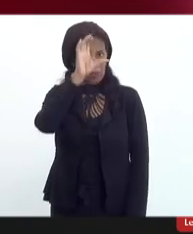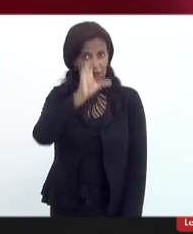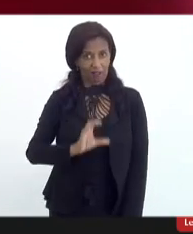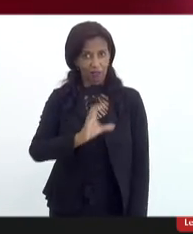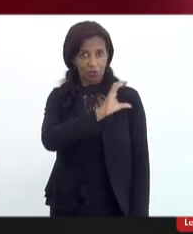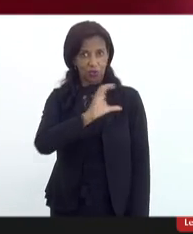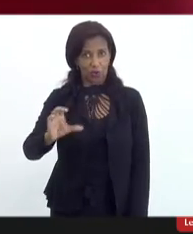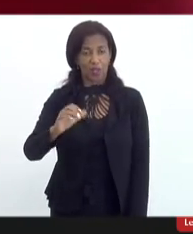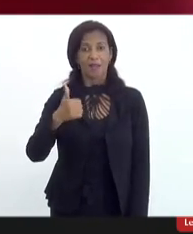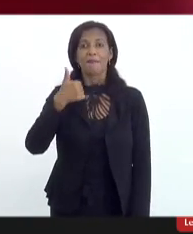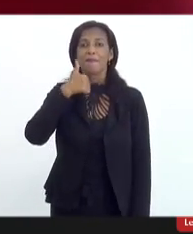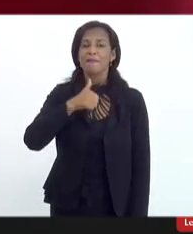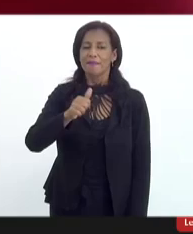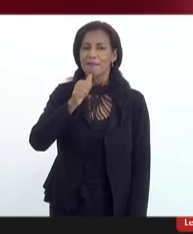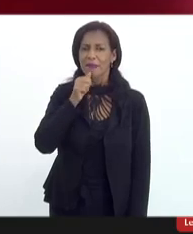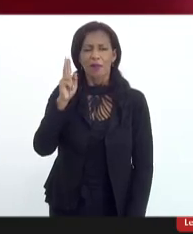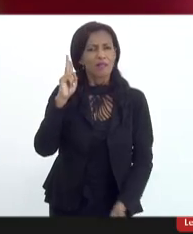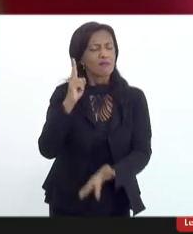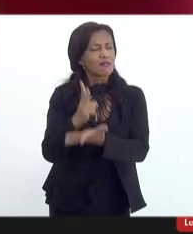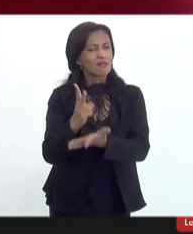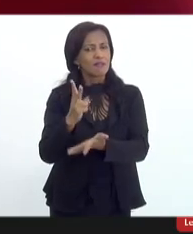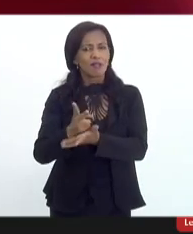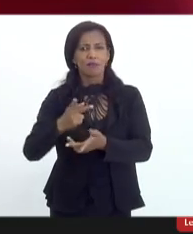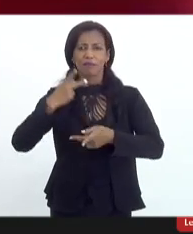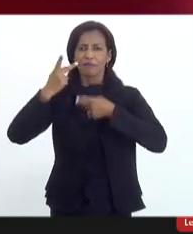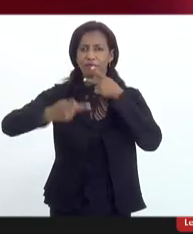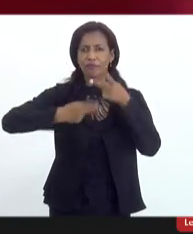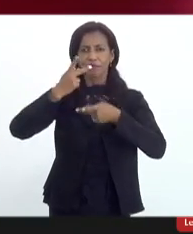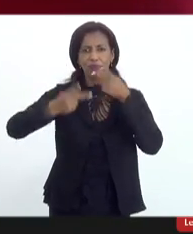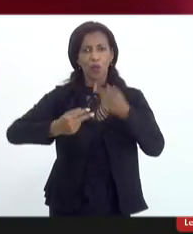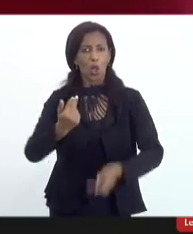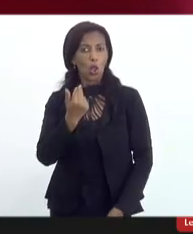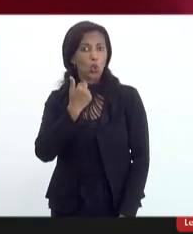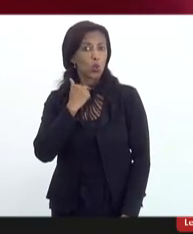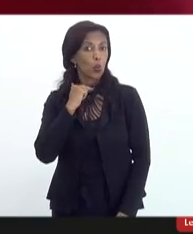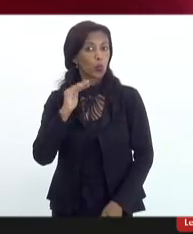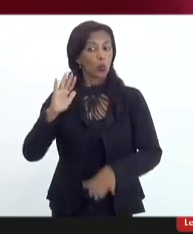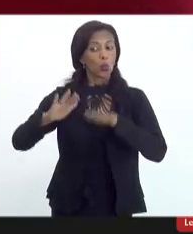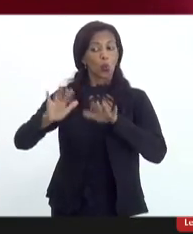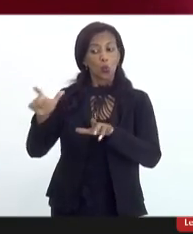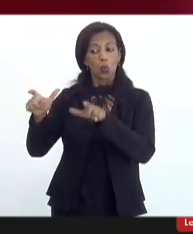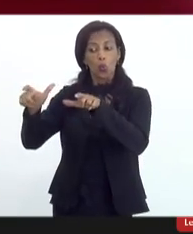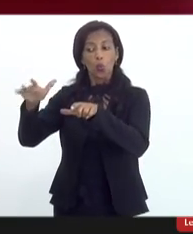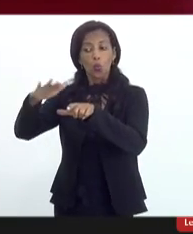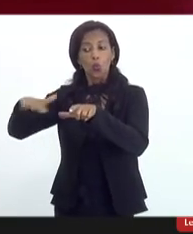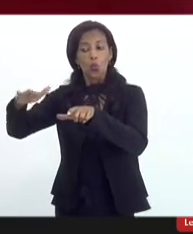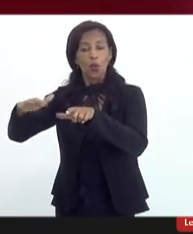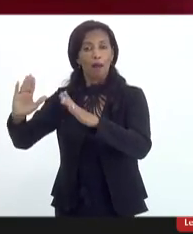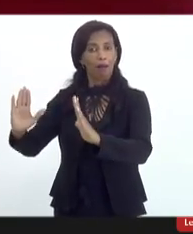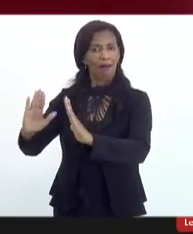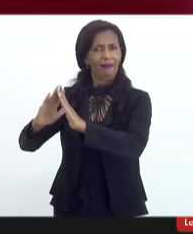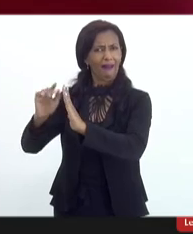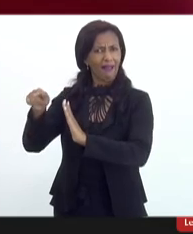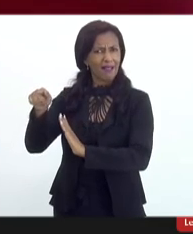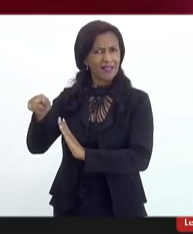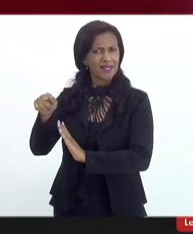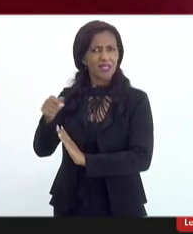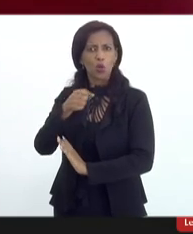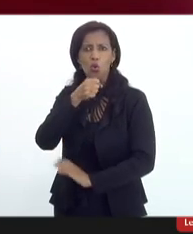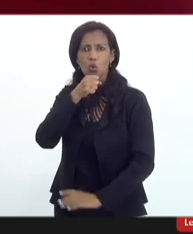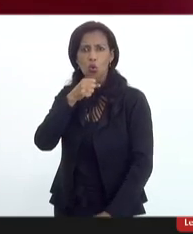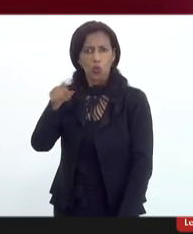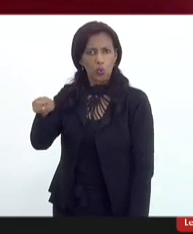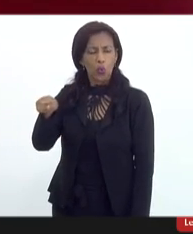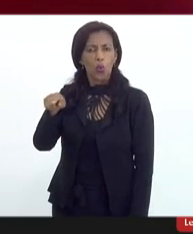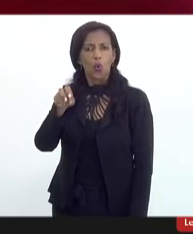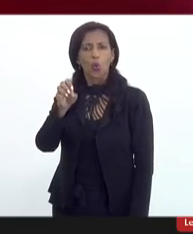e a minha mãe, ela sempre falava que a gente não podia ir num determinado lugar na casa de uma senhora, Dona Conceição,